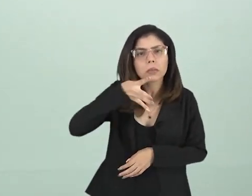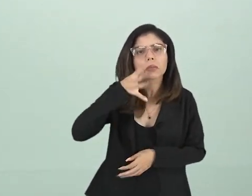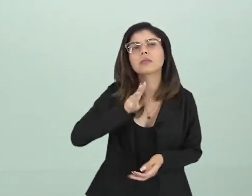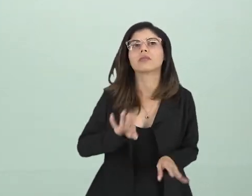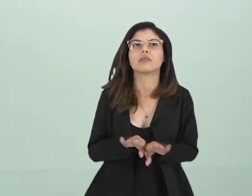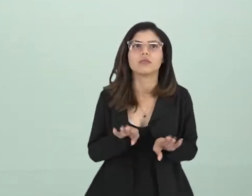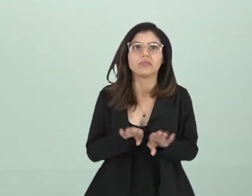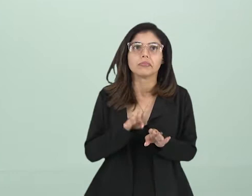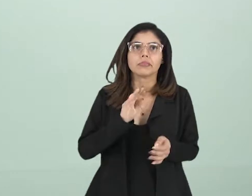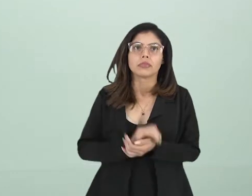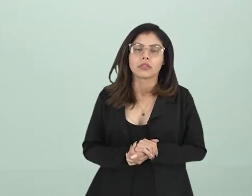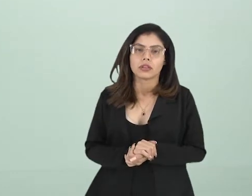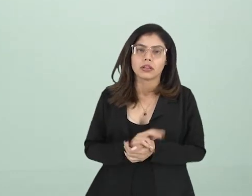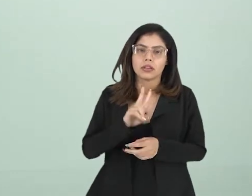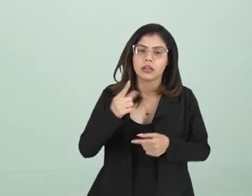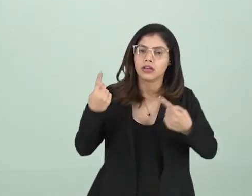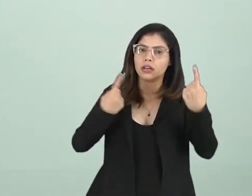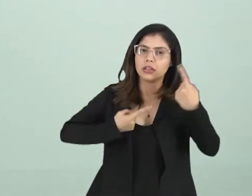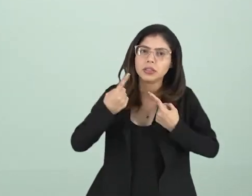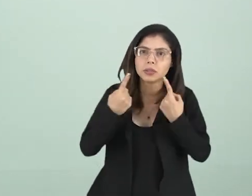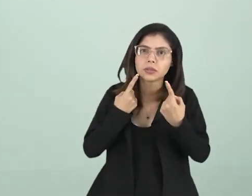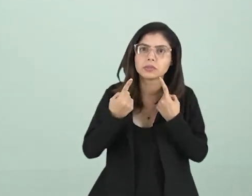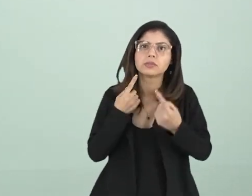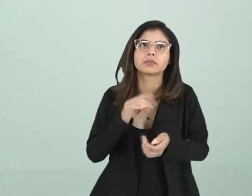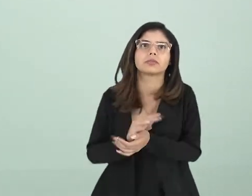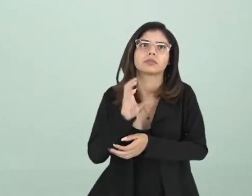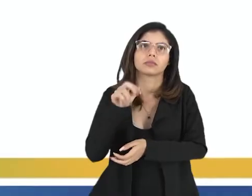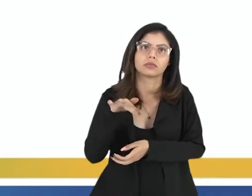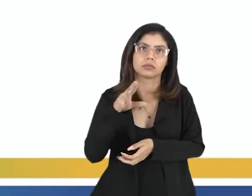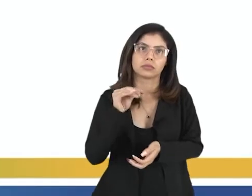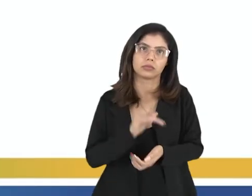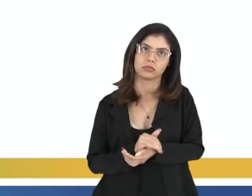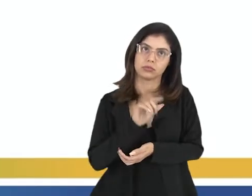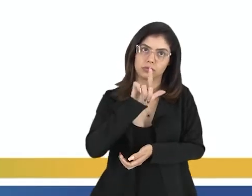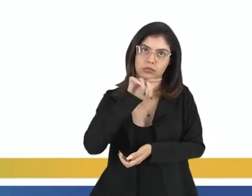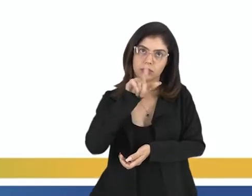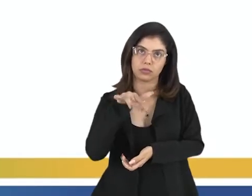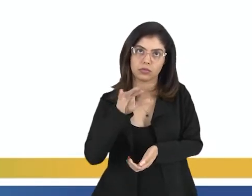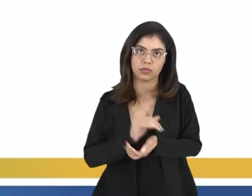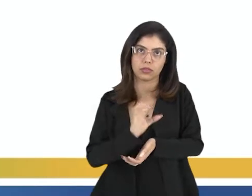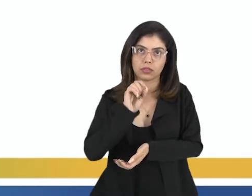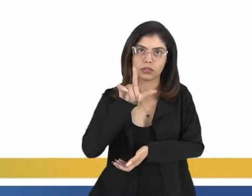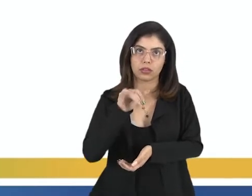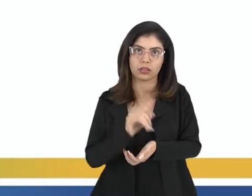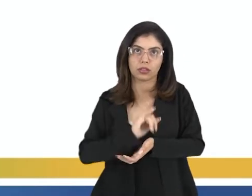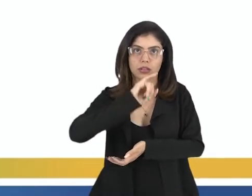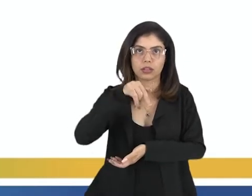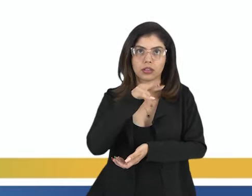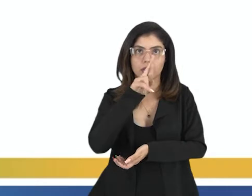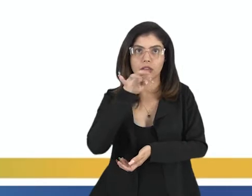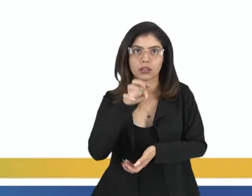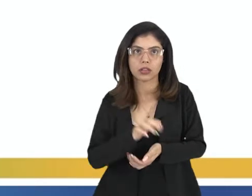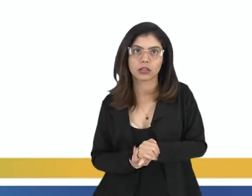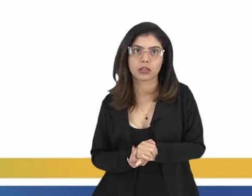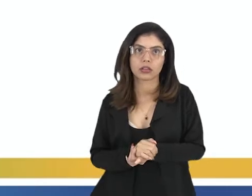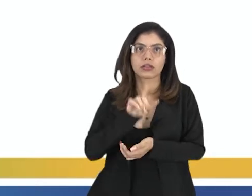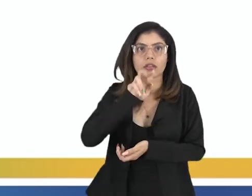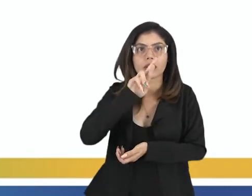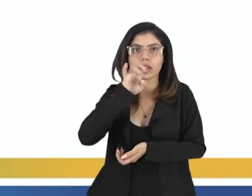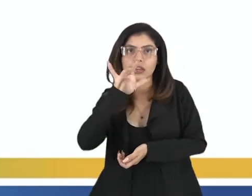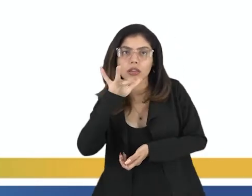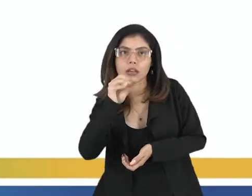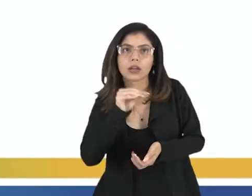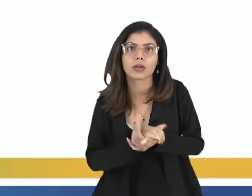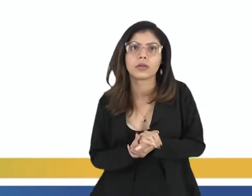criticavam. A gente tem as questões aí que vão dialogar com o comunismo, como o Luiz Carlos Prestes, a Olga. A gente tem o Jorge Amado, o Graciliano Ramos, o